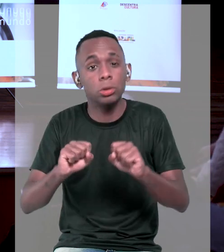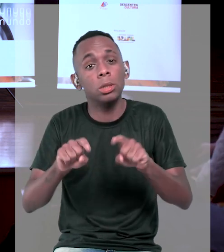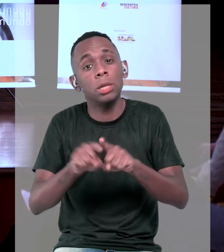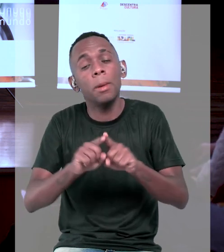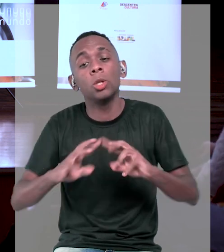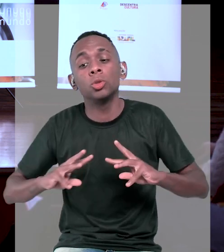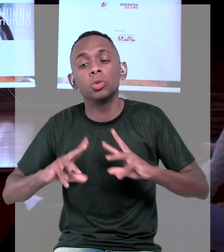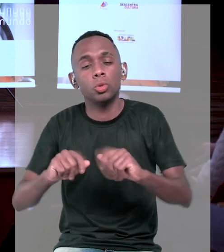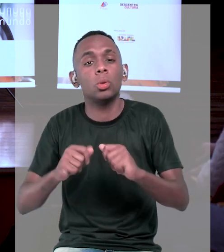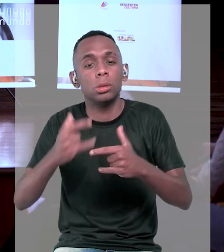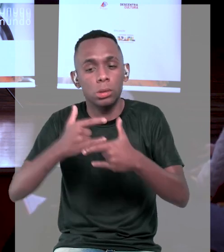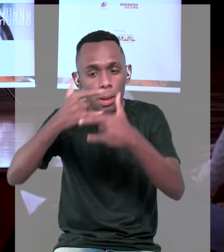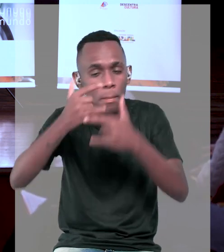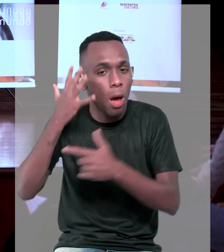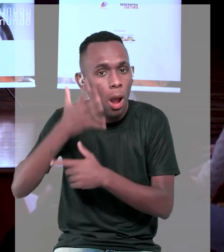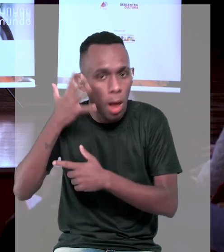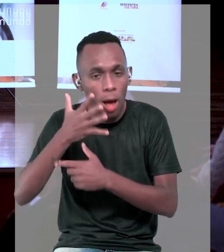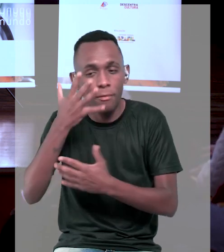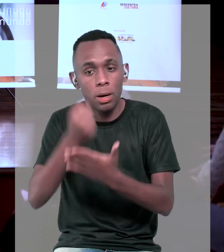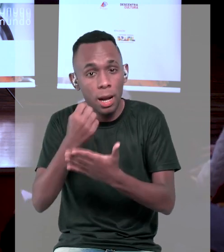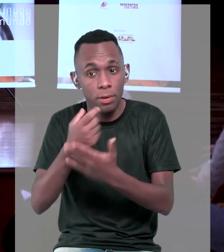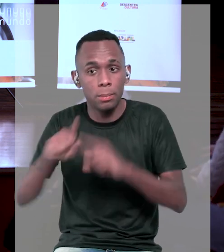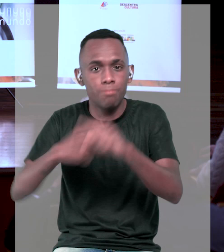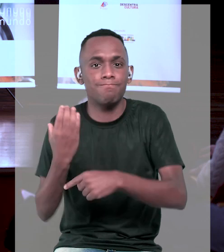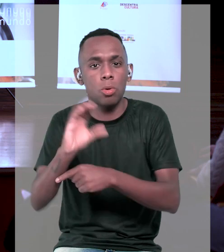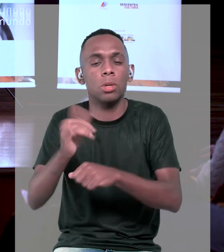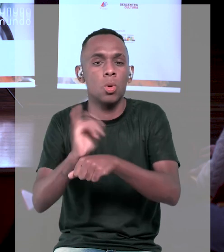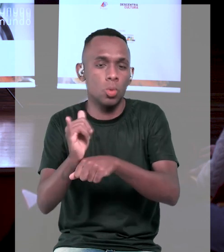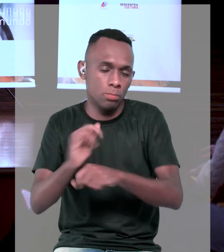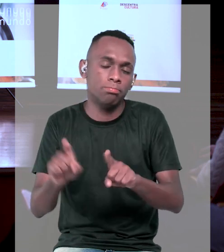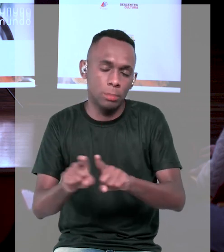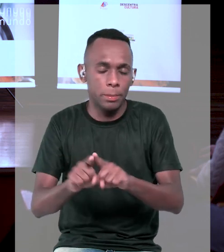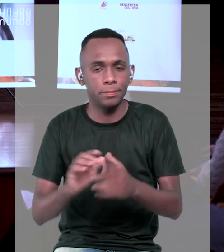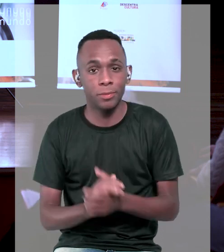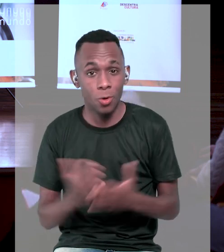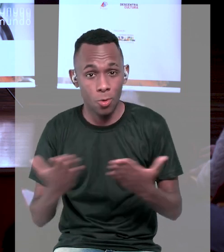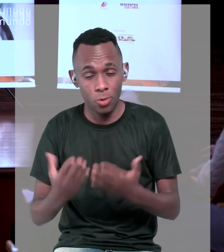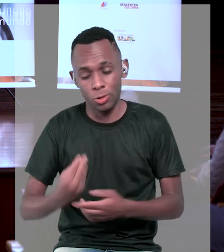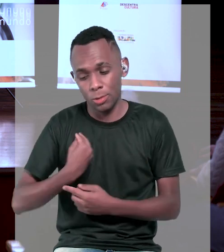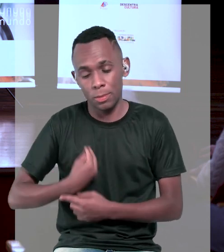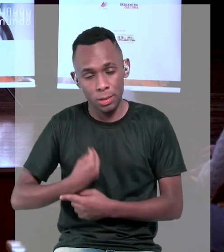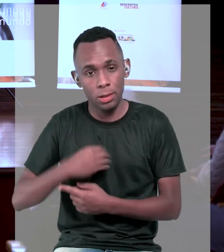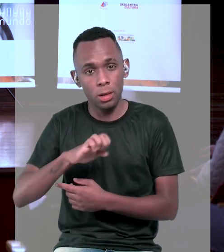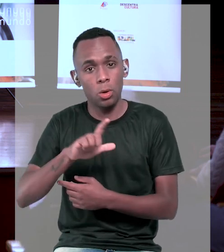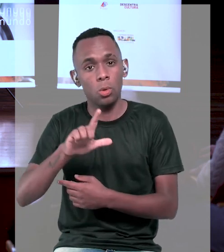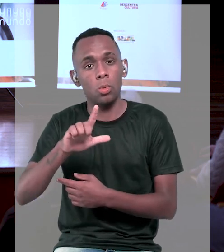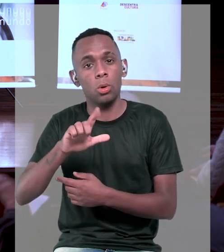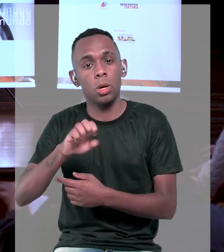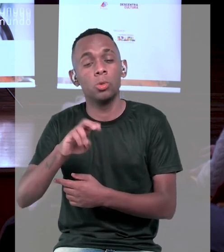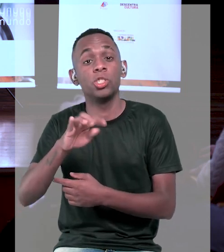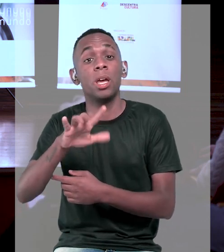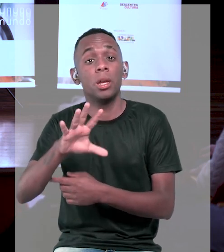estão sendo gravadas e vão ficar disponíveis no YouTube também. Hoje a gente tem a presença do Eugênio Butti e